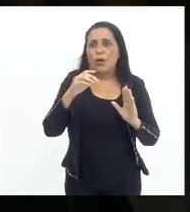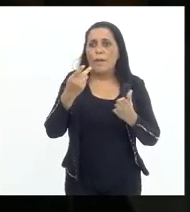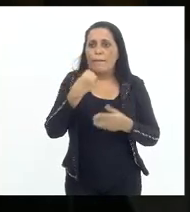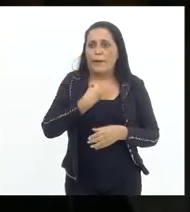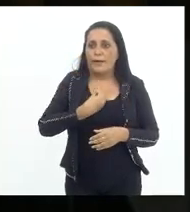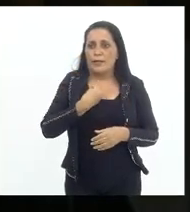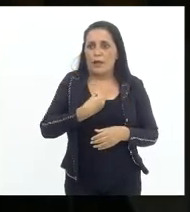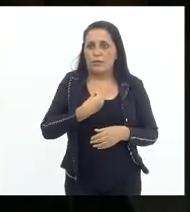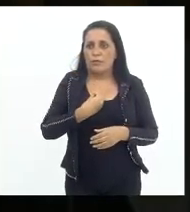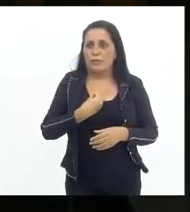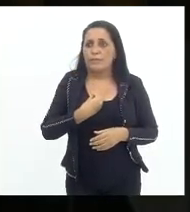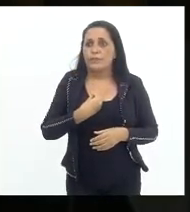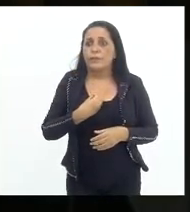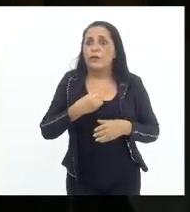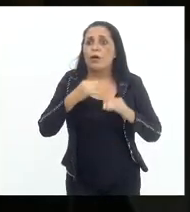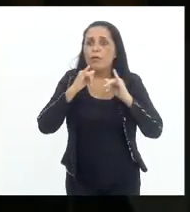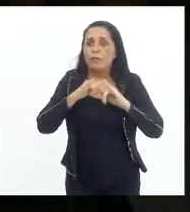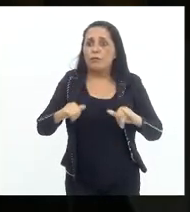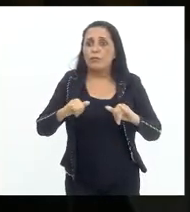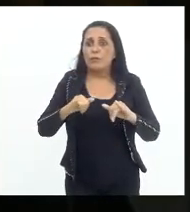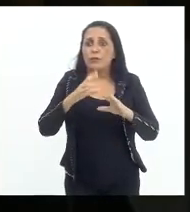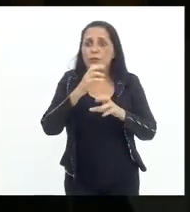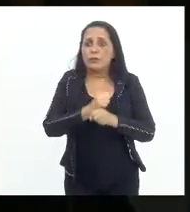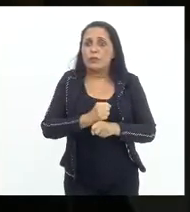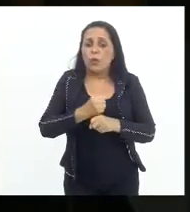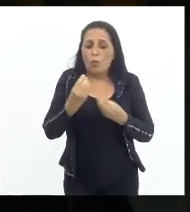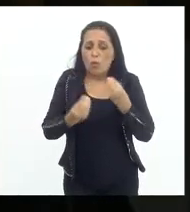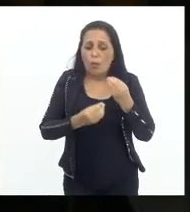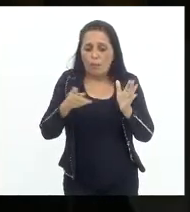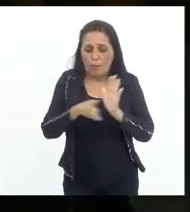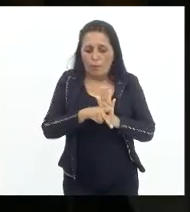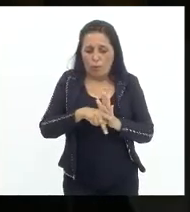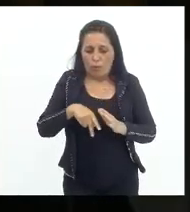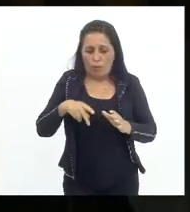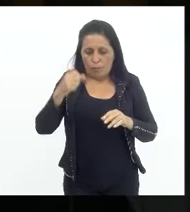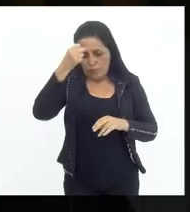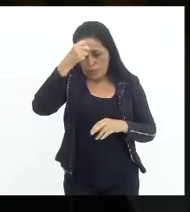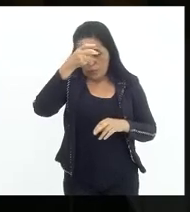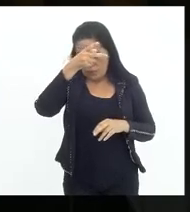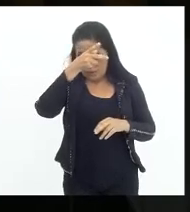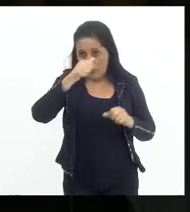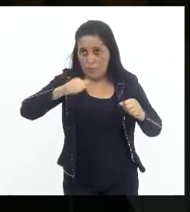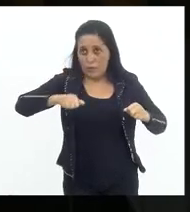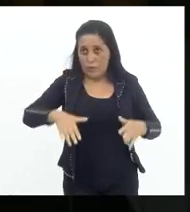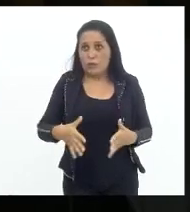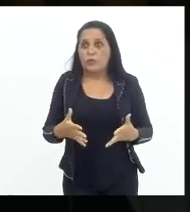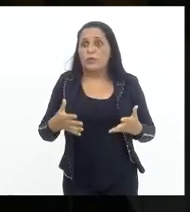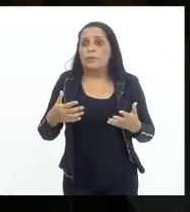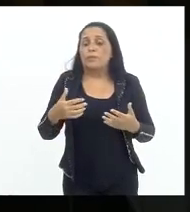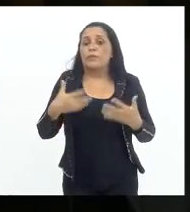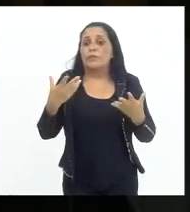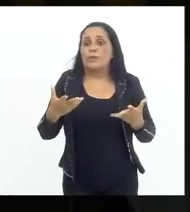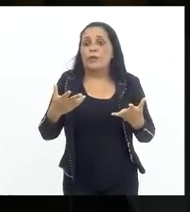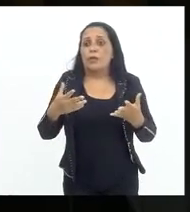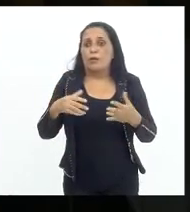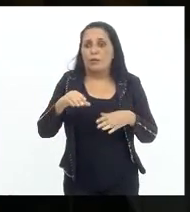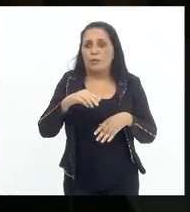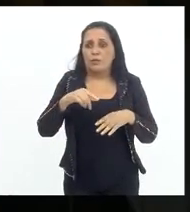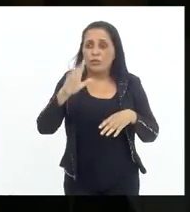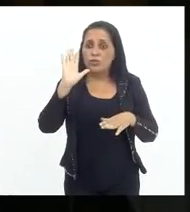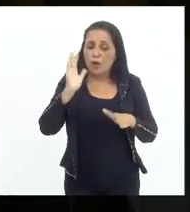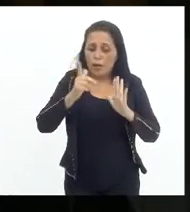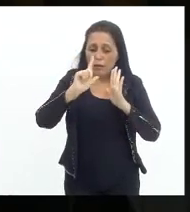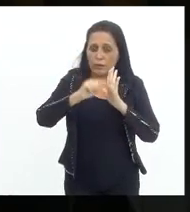o grande total de Castro não só celebrar a renovação do protocolo de cooperação com Niterói já está